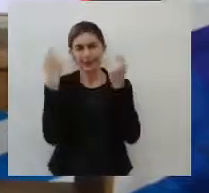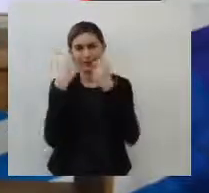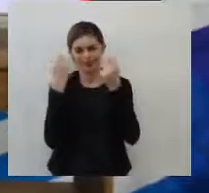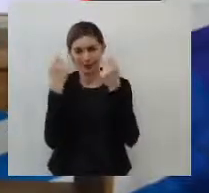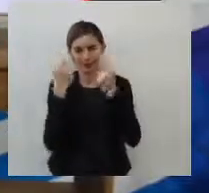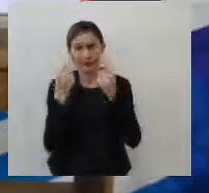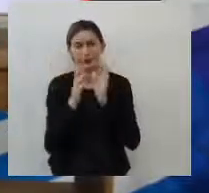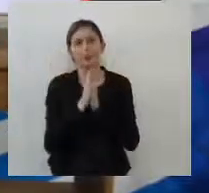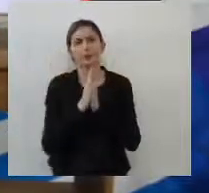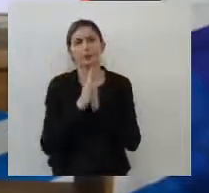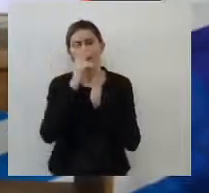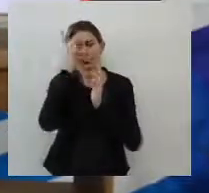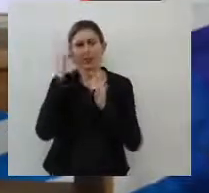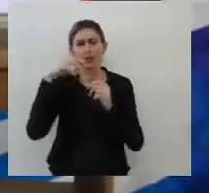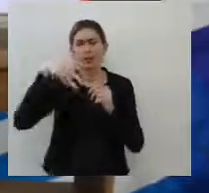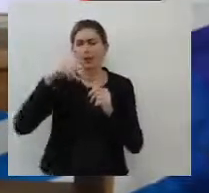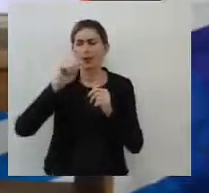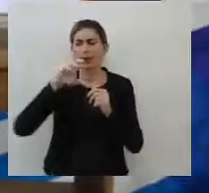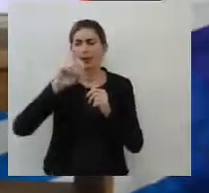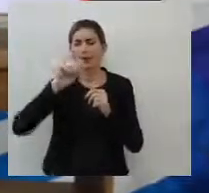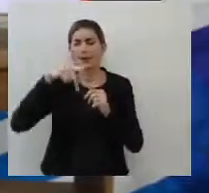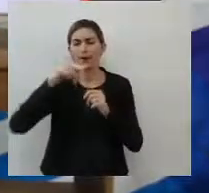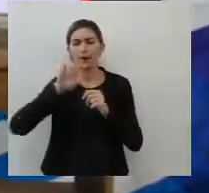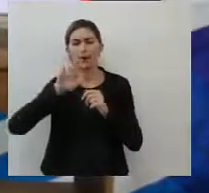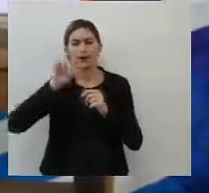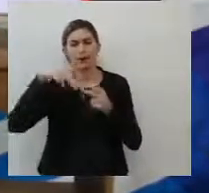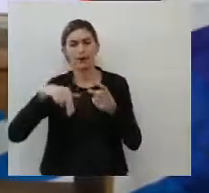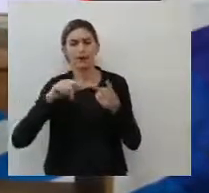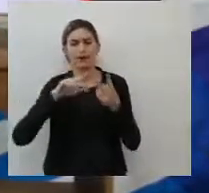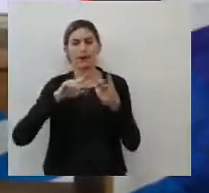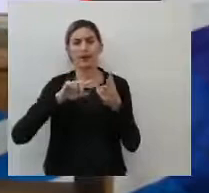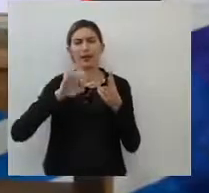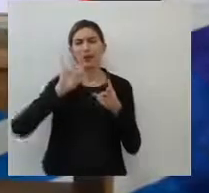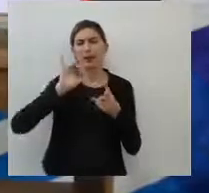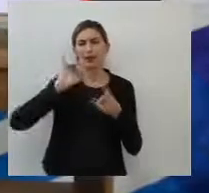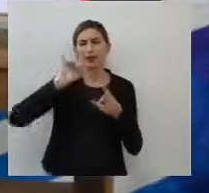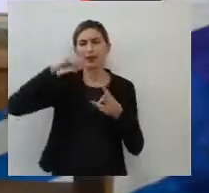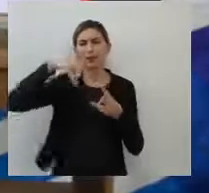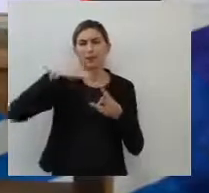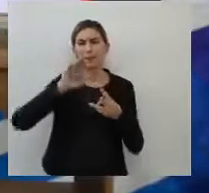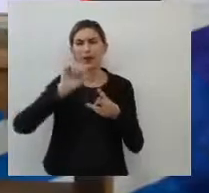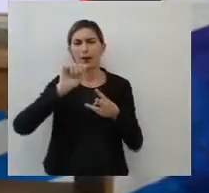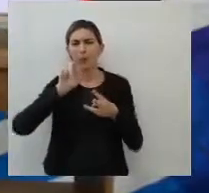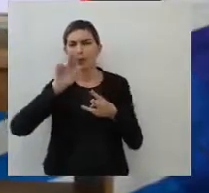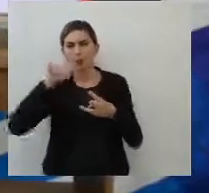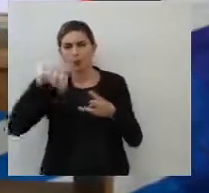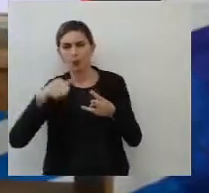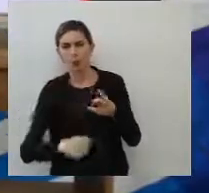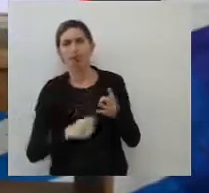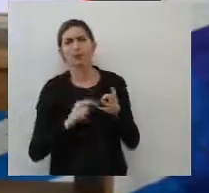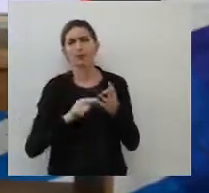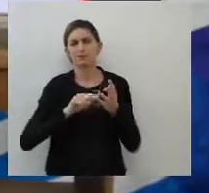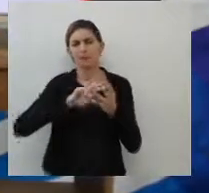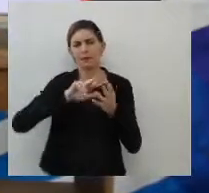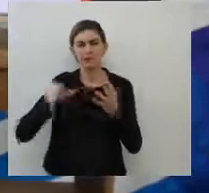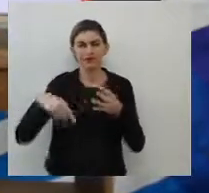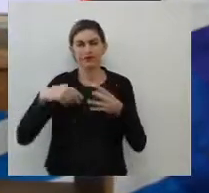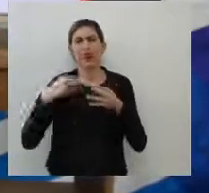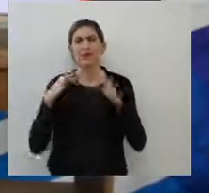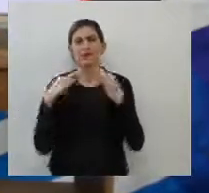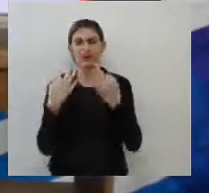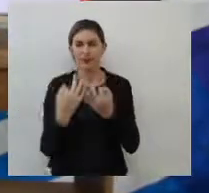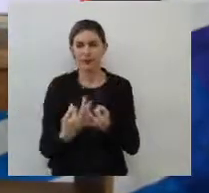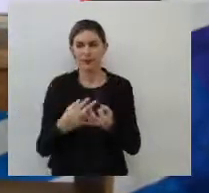tá bem? Macaparana, Timbaúba, terra do meu pai, tá certo? Buenos Aires, Mata Norte, terra da